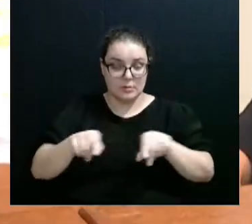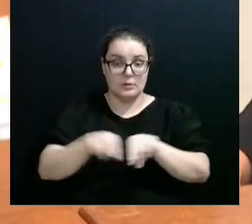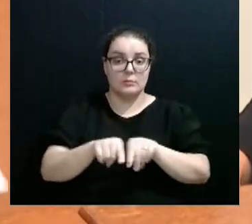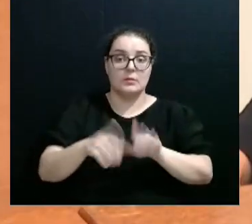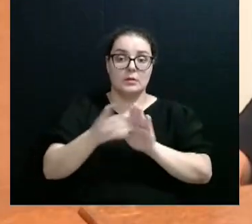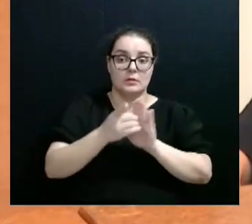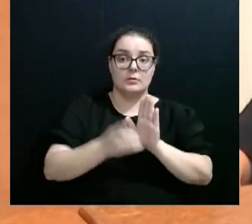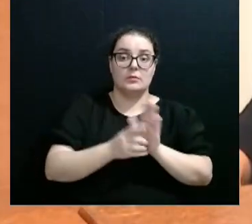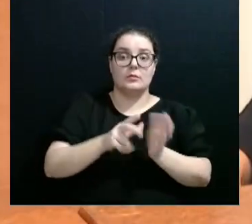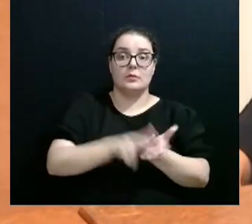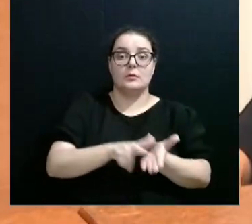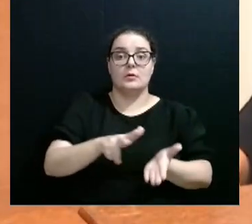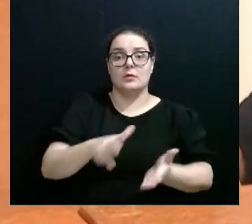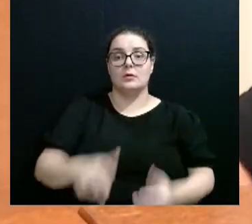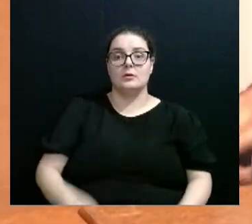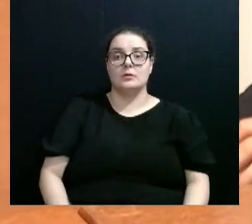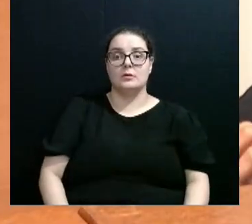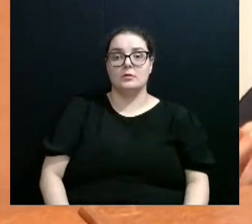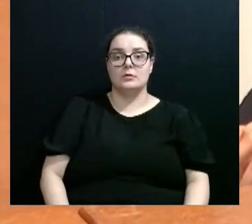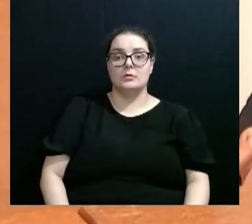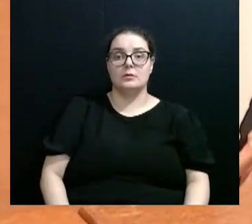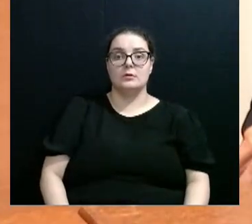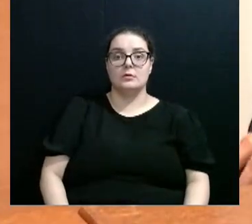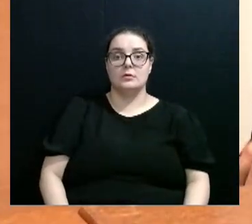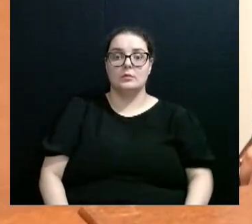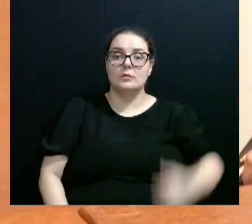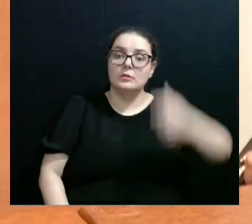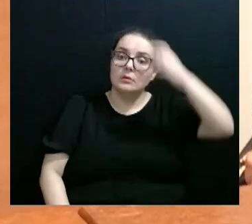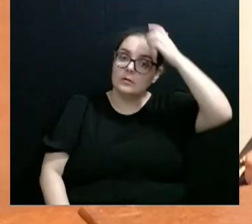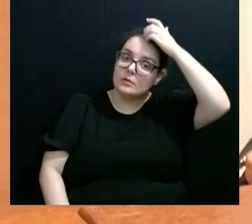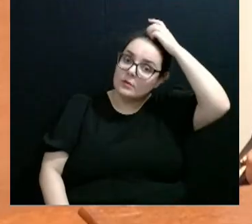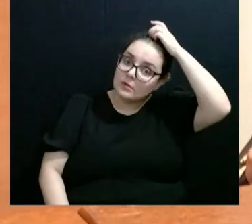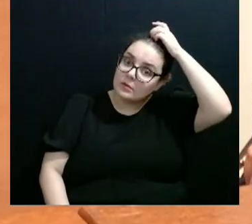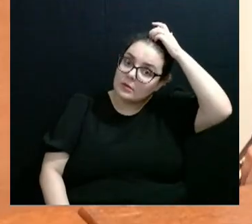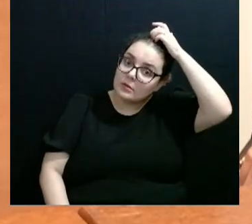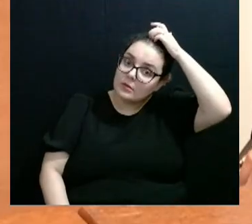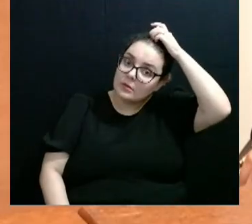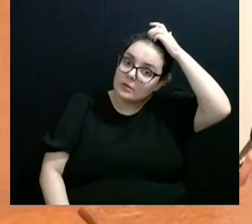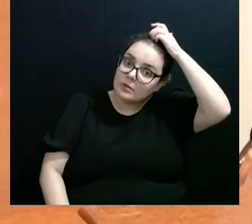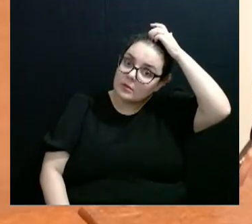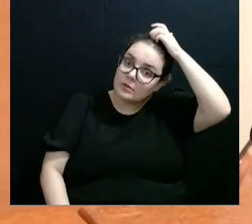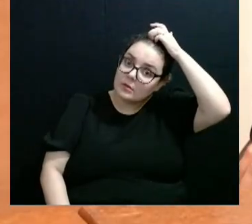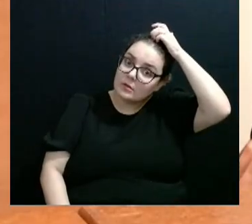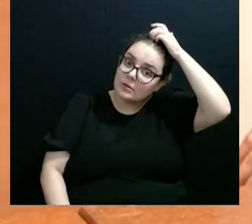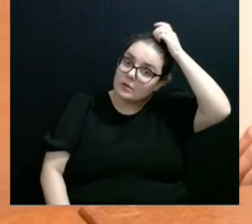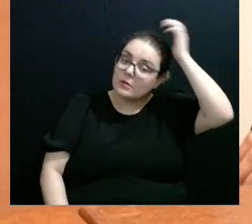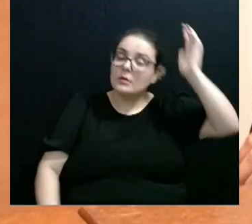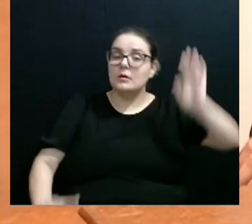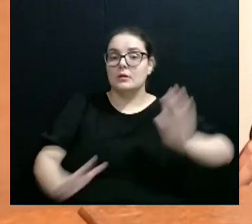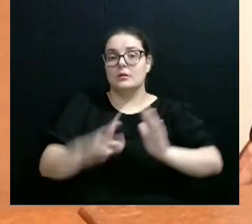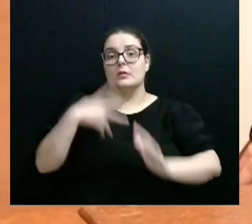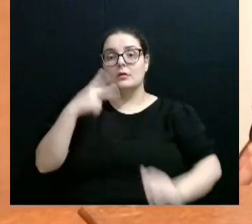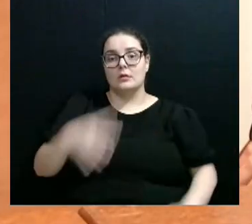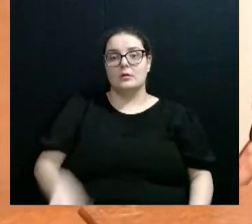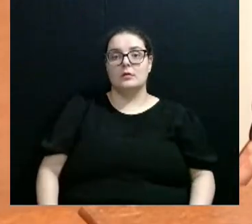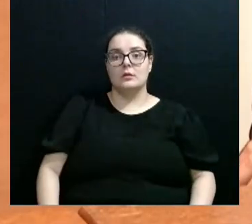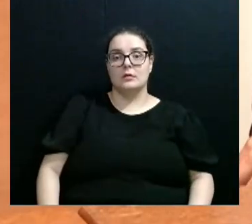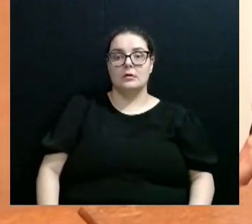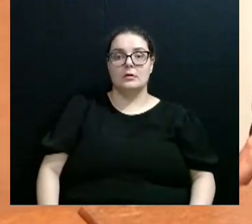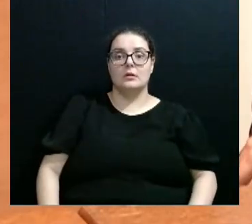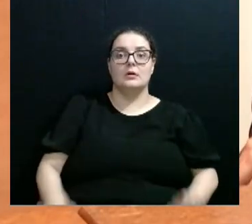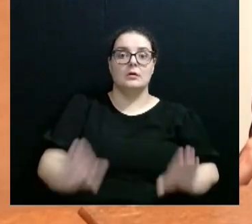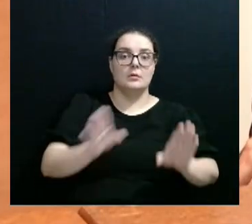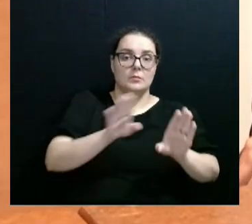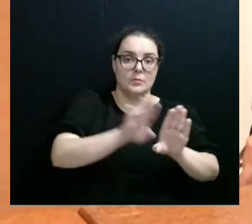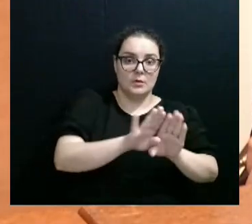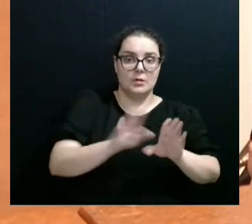regulamentador, eu acho que a frente parlamentar pode trazer uma contribuição para nós com a questão das portas fechadas e janelas, porque isso era para extensão